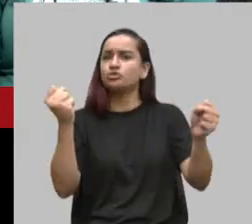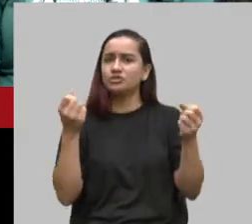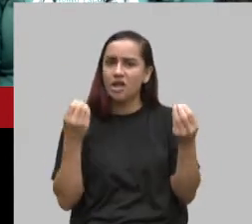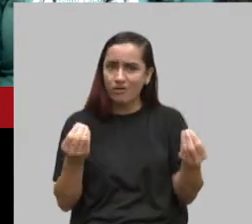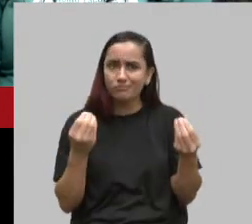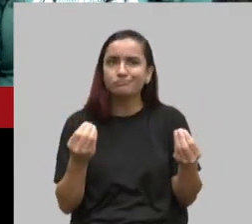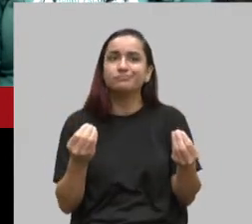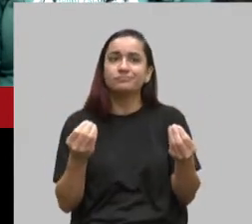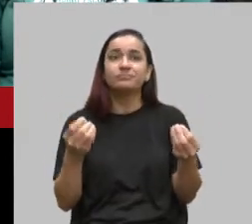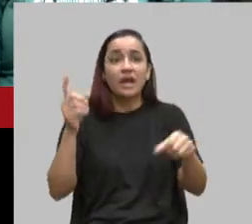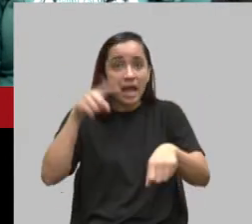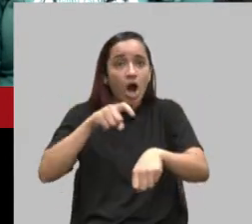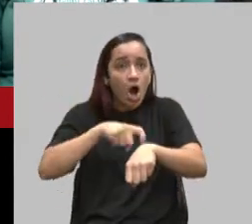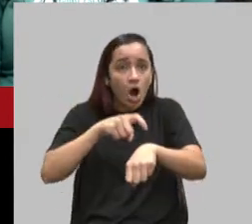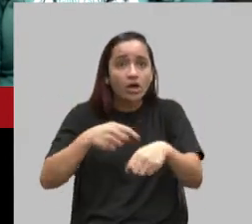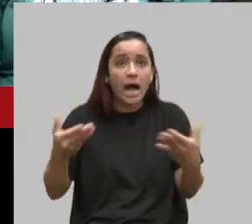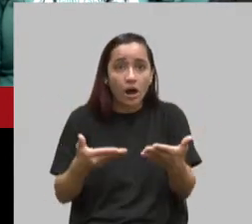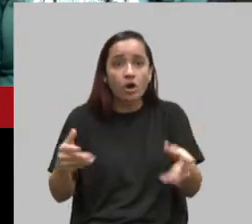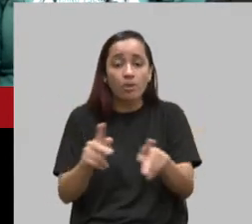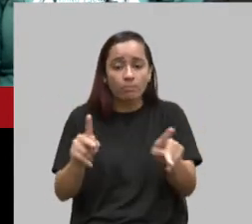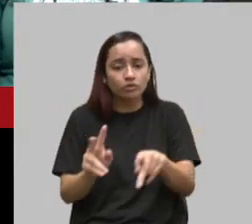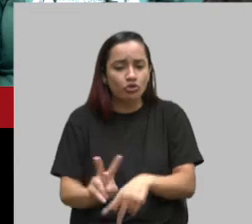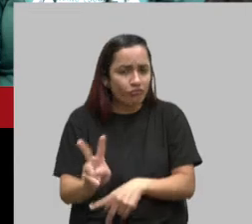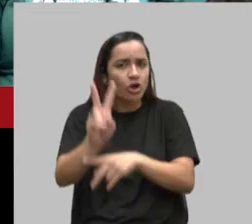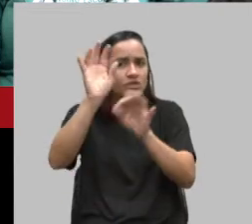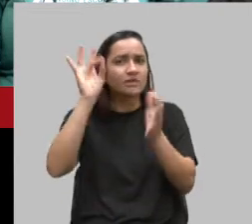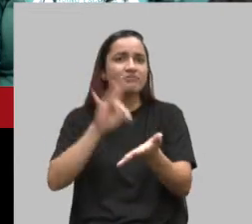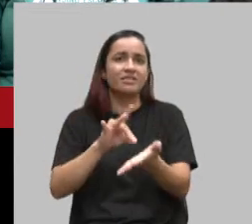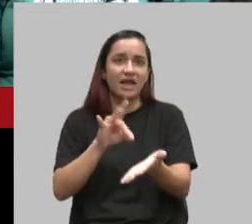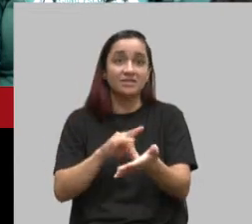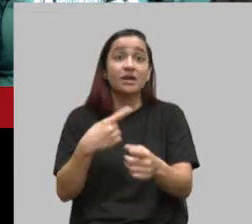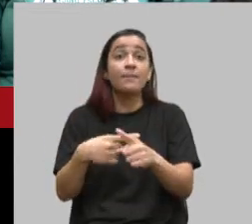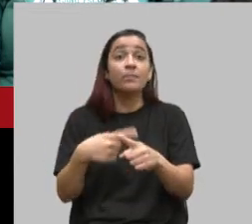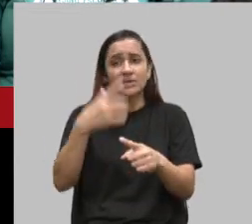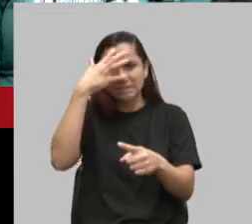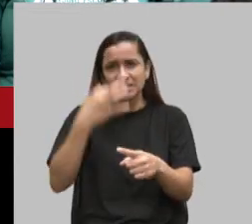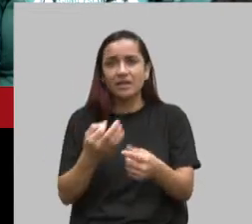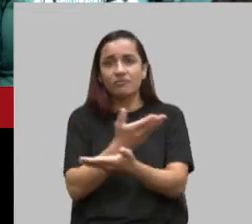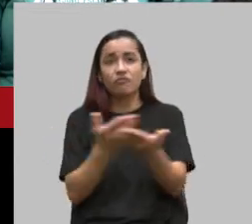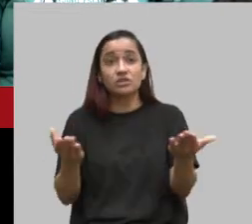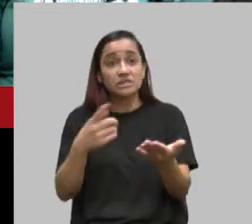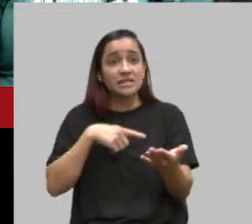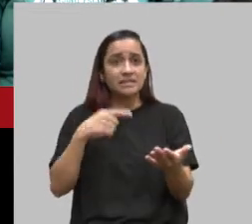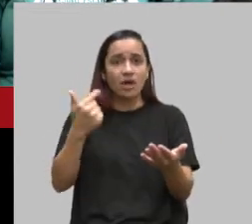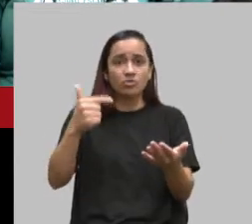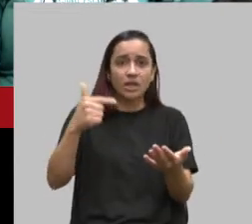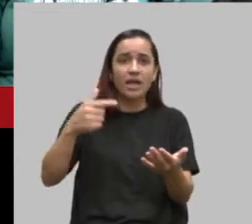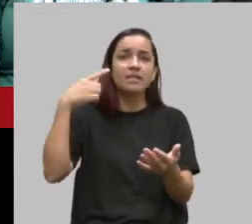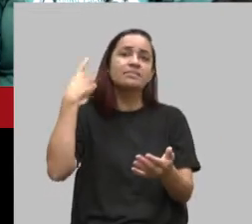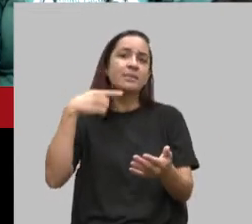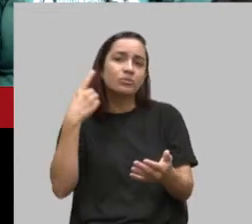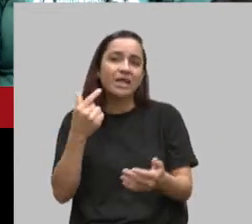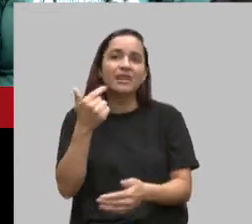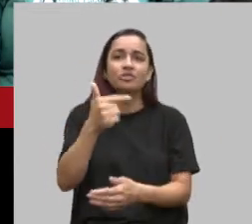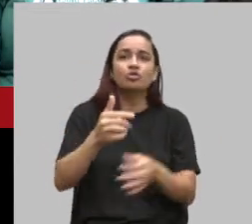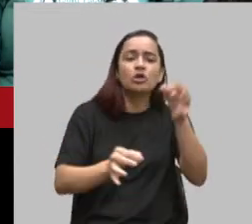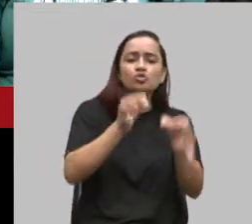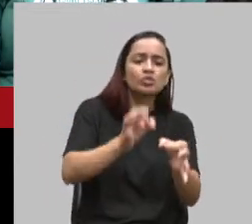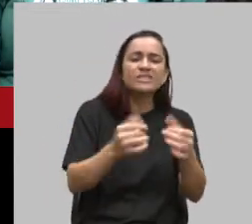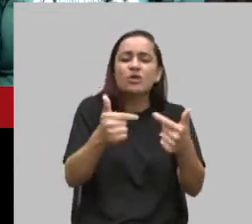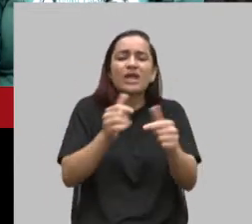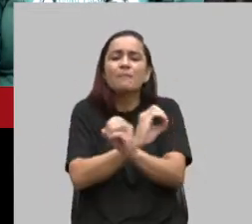os professores serem valorizados de verdade porque eu garanto a vocês não existe não existe juiz não existe ninguém nessa